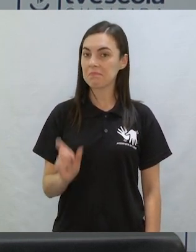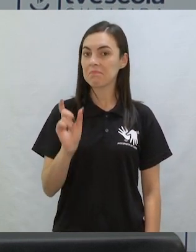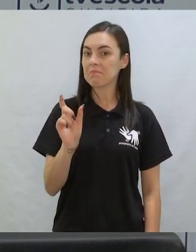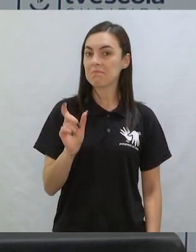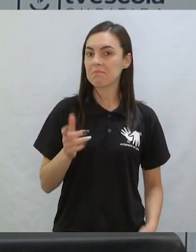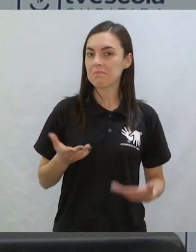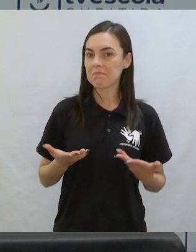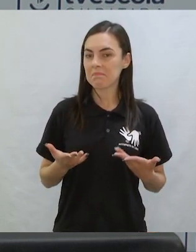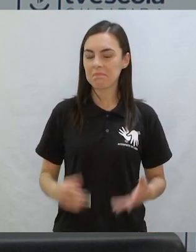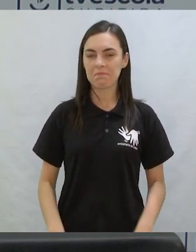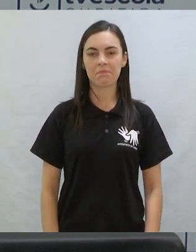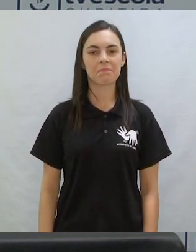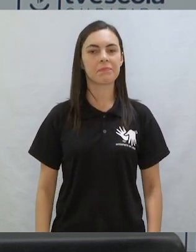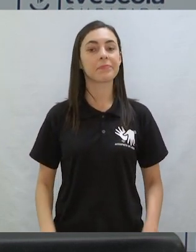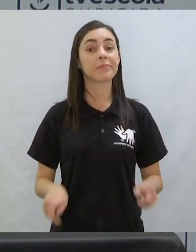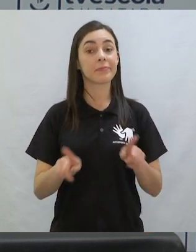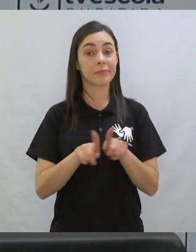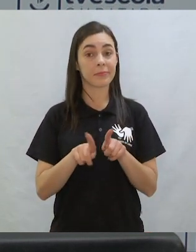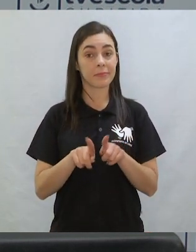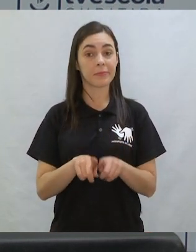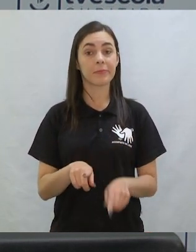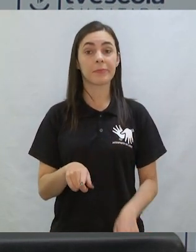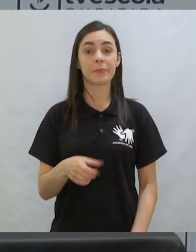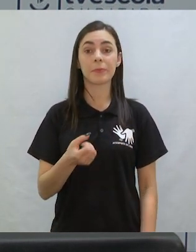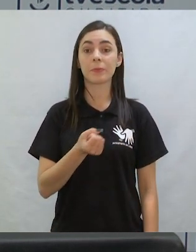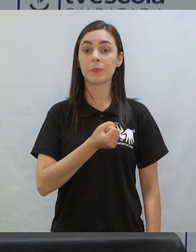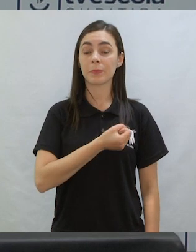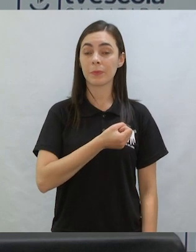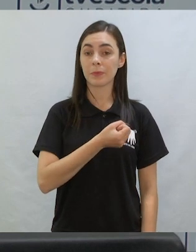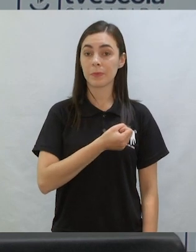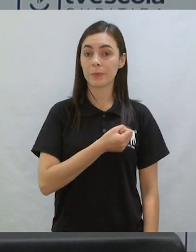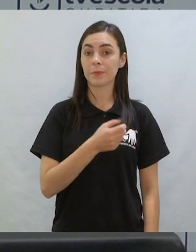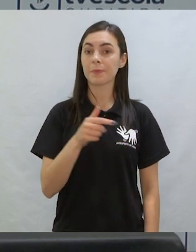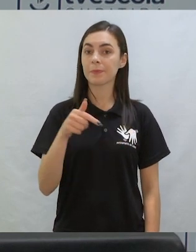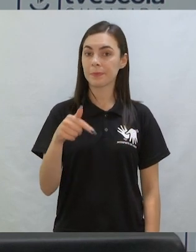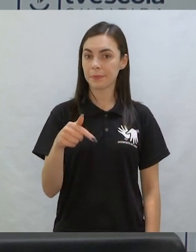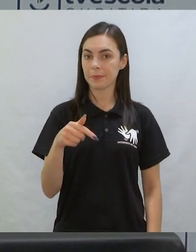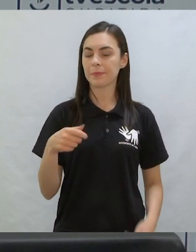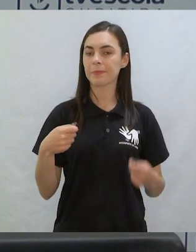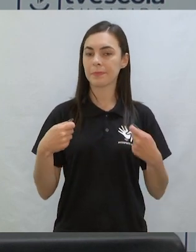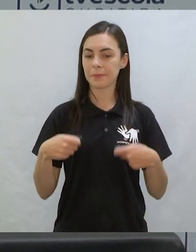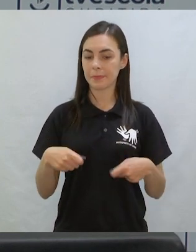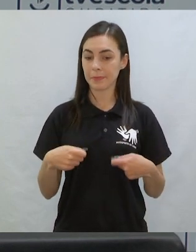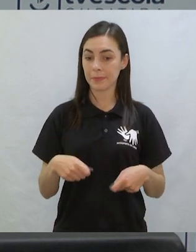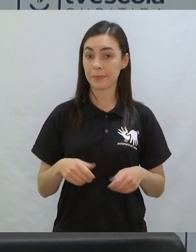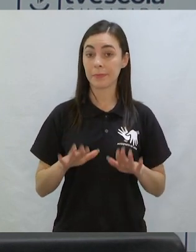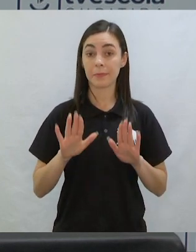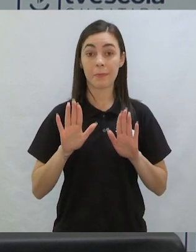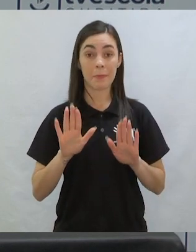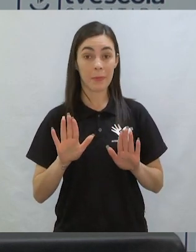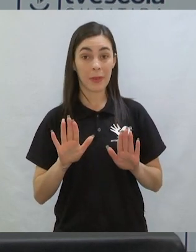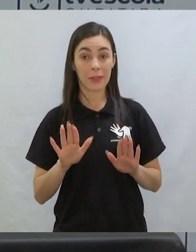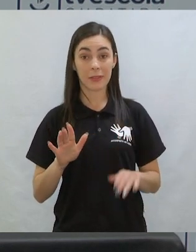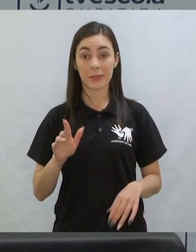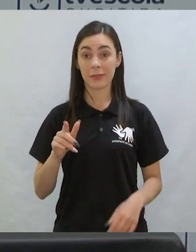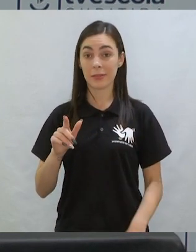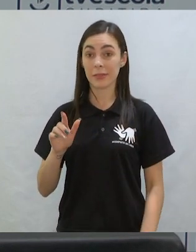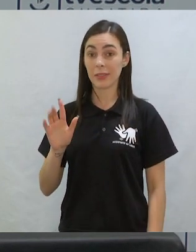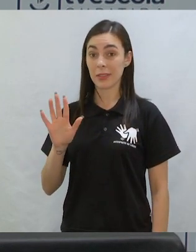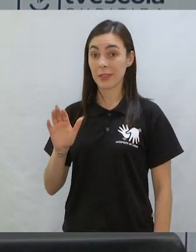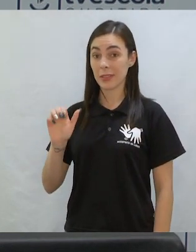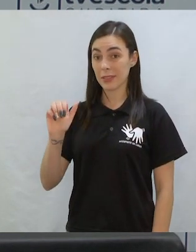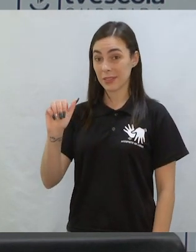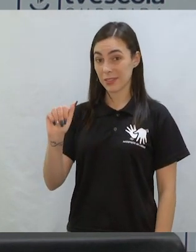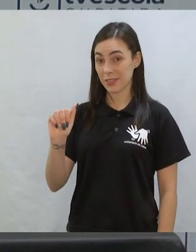lá o que está formando. E nós vamos precisar da letra do 7. Só que aqui,